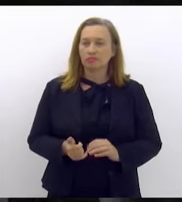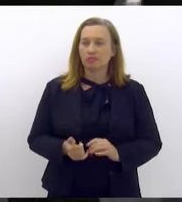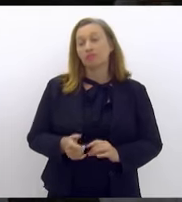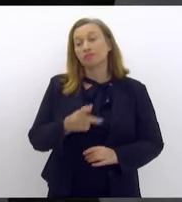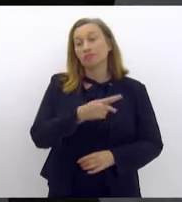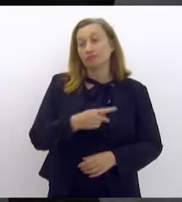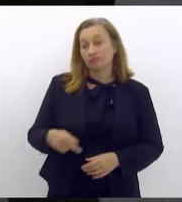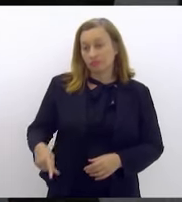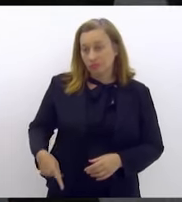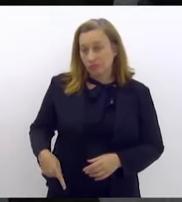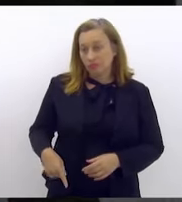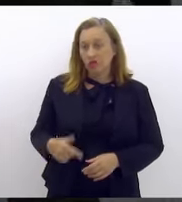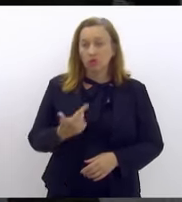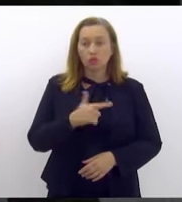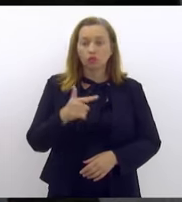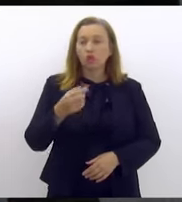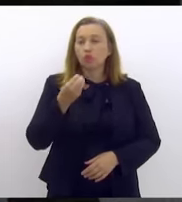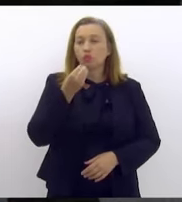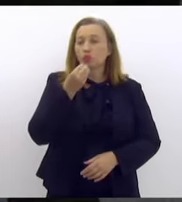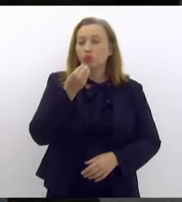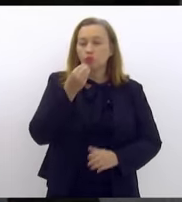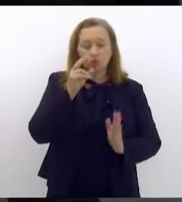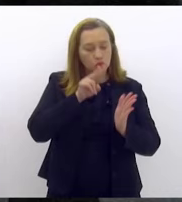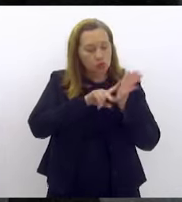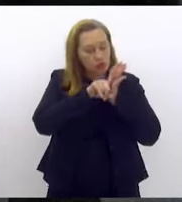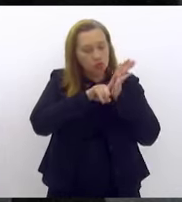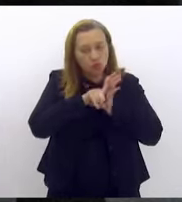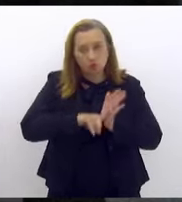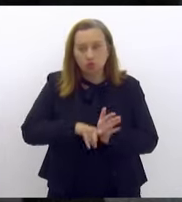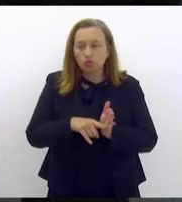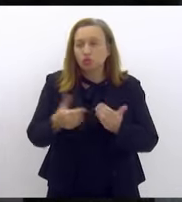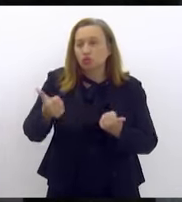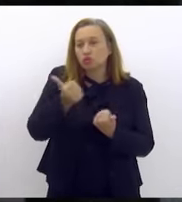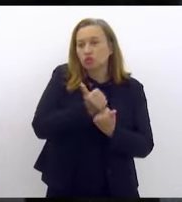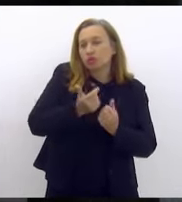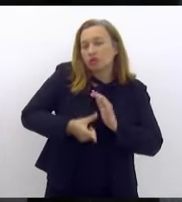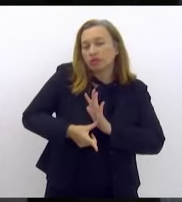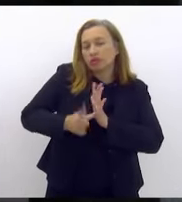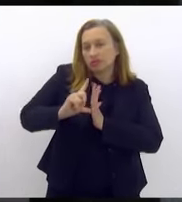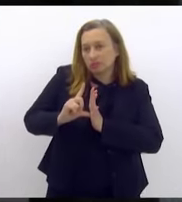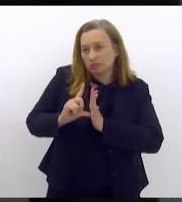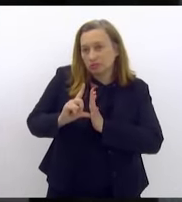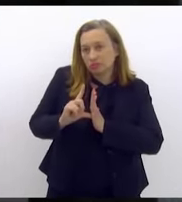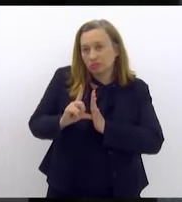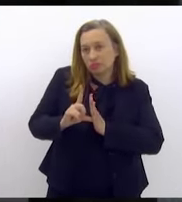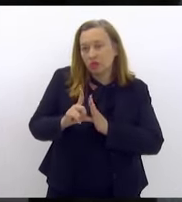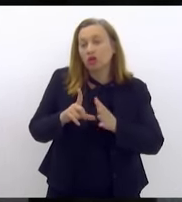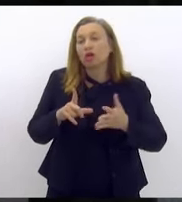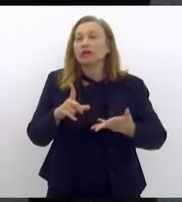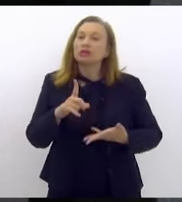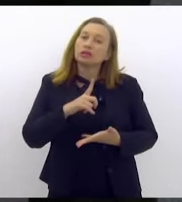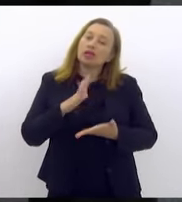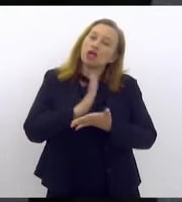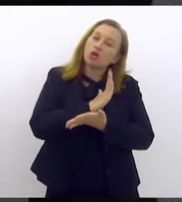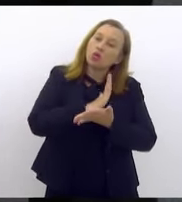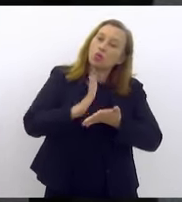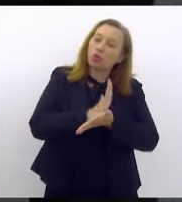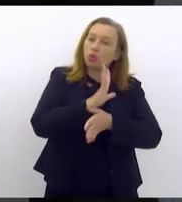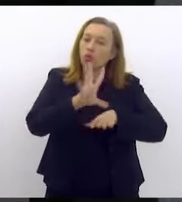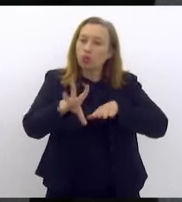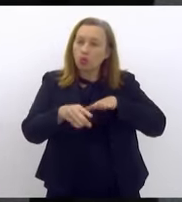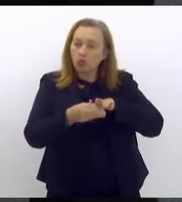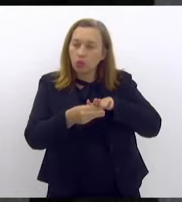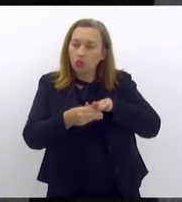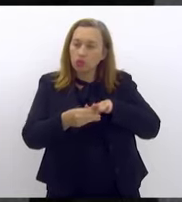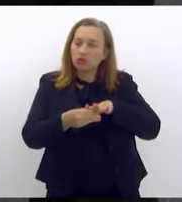Presidente, a gente não teve oportunidade de ver o substitutivo anterior e, como tem algumas emendas aglutinadas